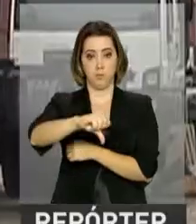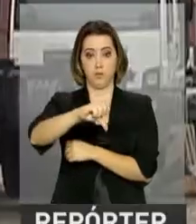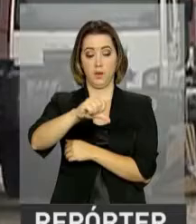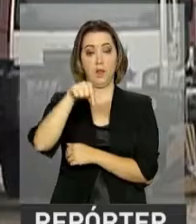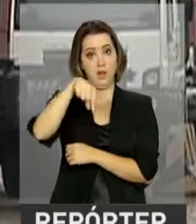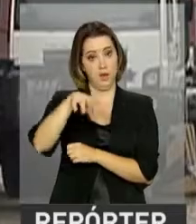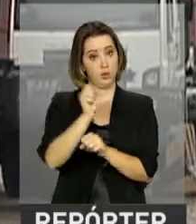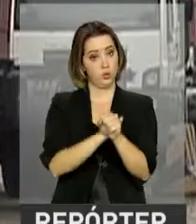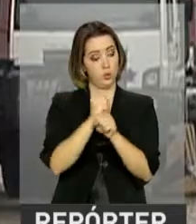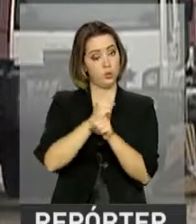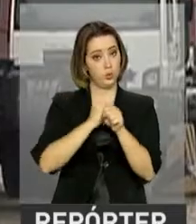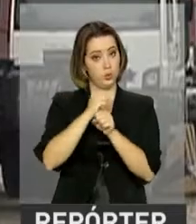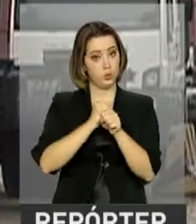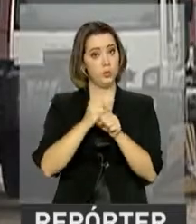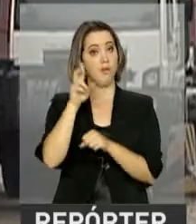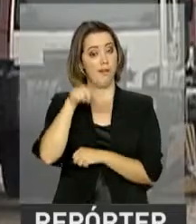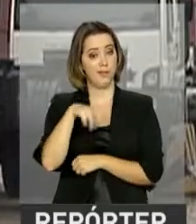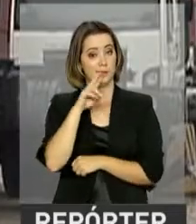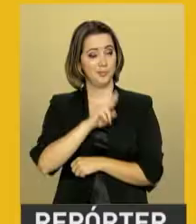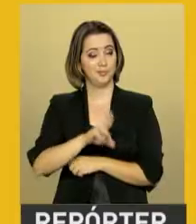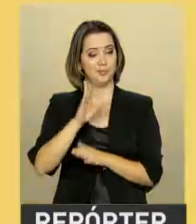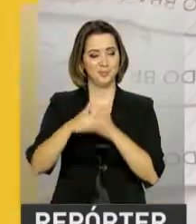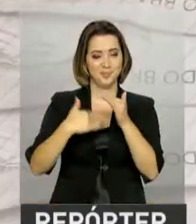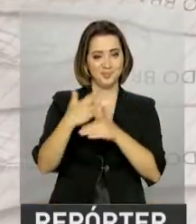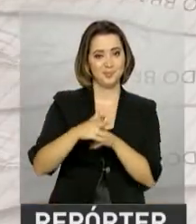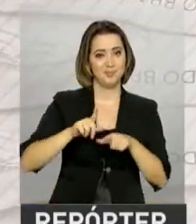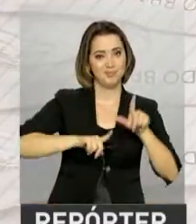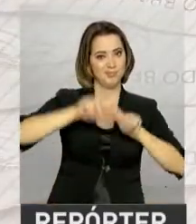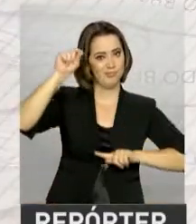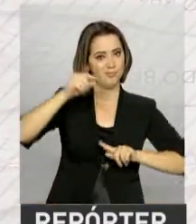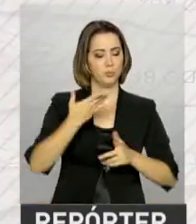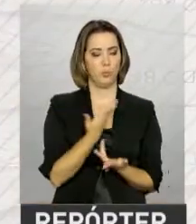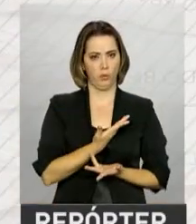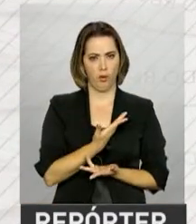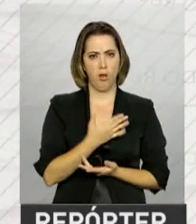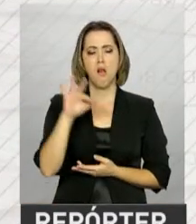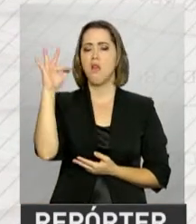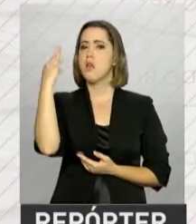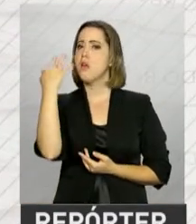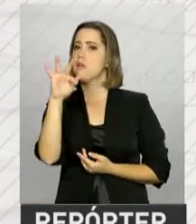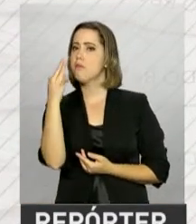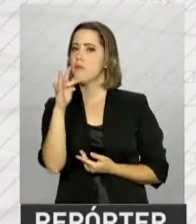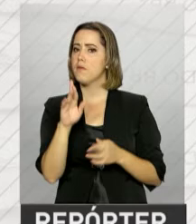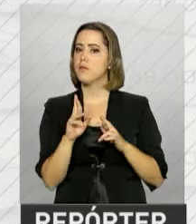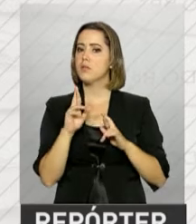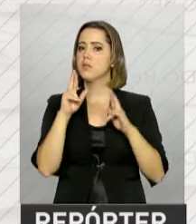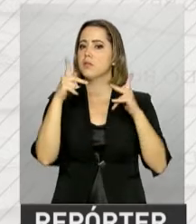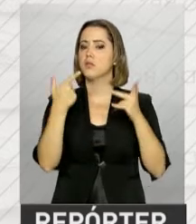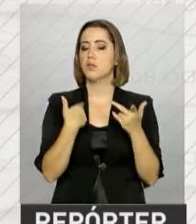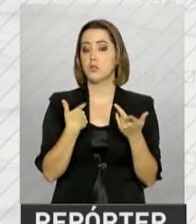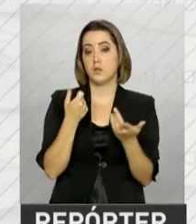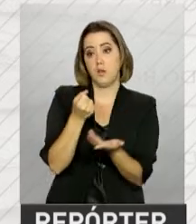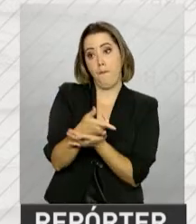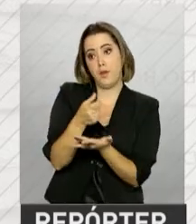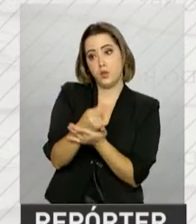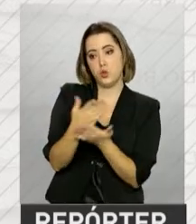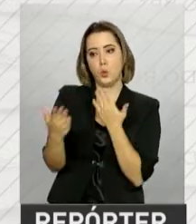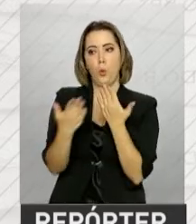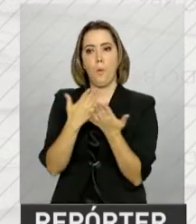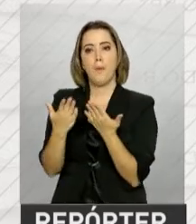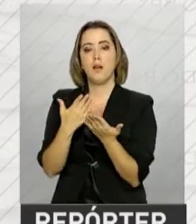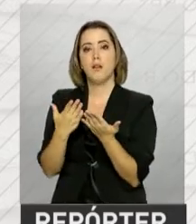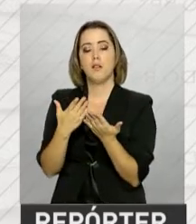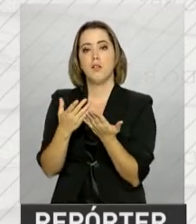1989. E neste ano, o resultado continua. Em fevereiro, a diferença entre o que foi vendido lá fora e o que foi comprado no